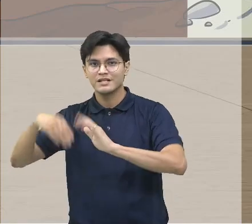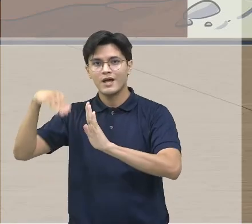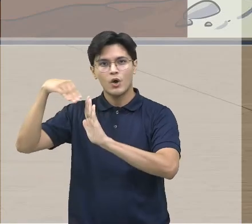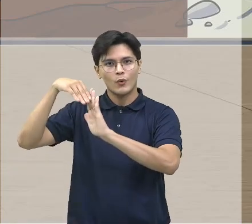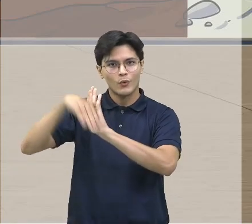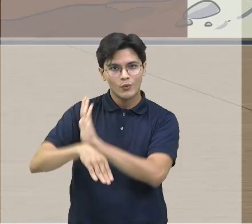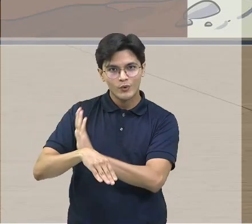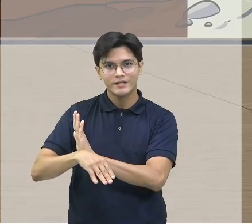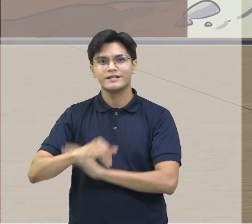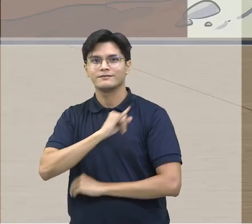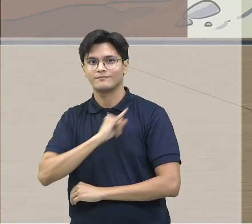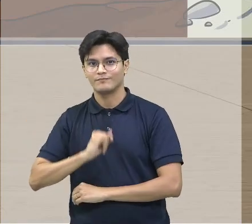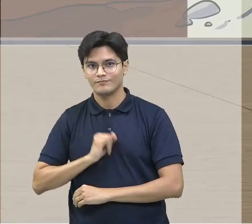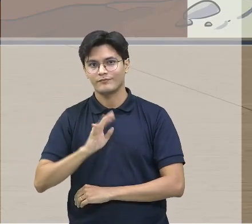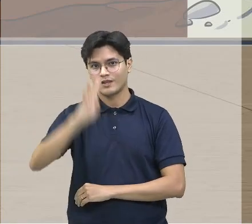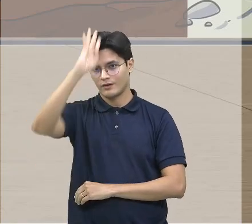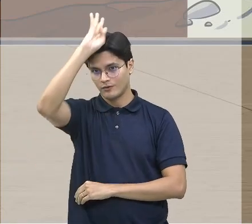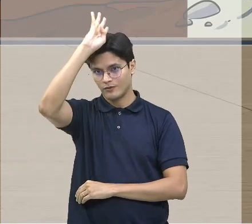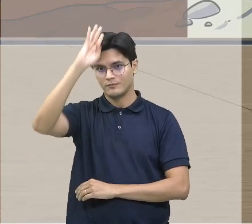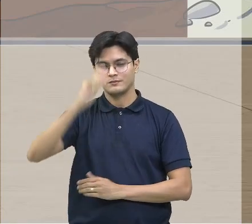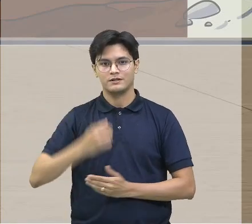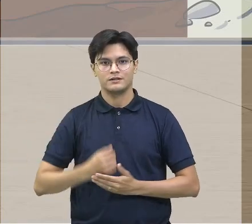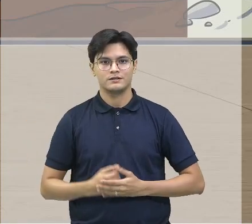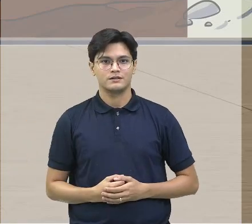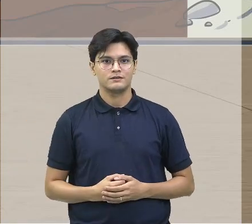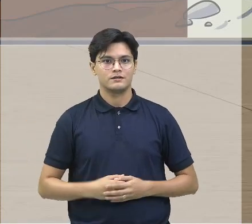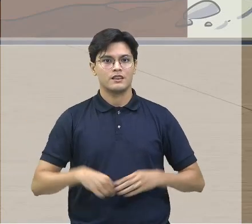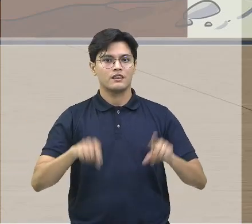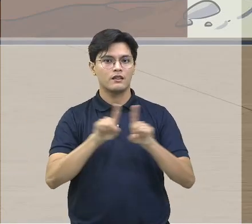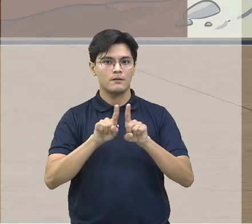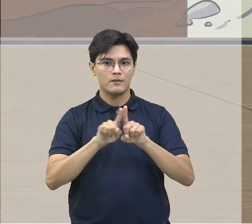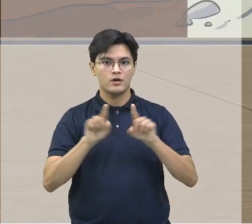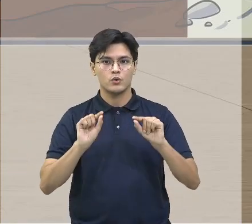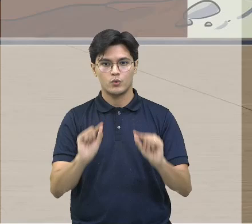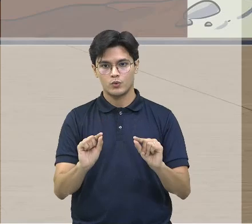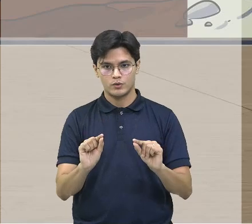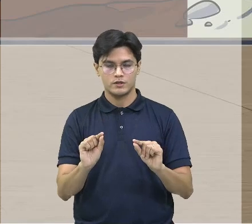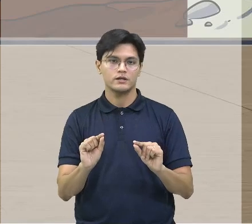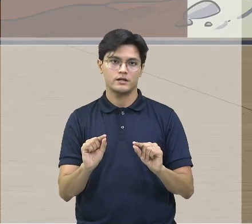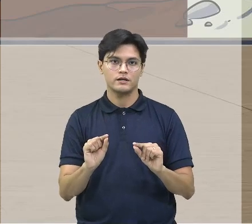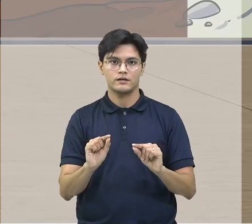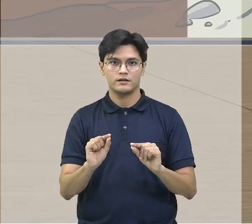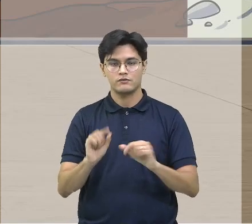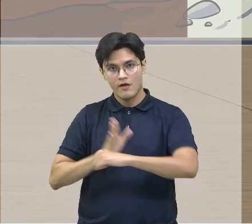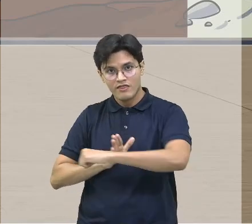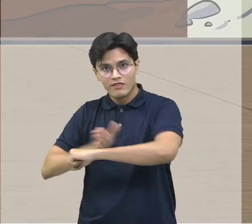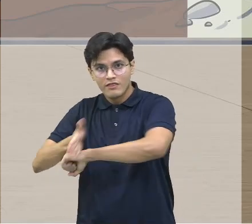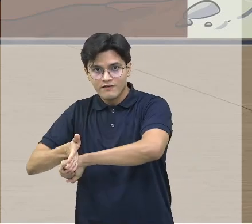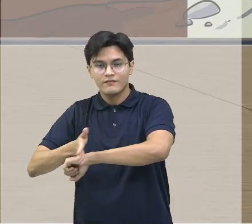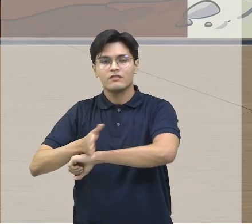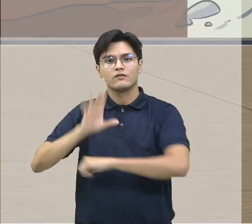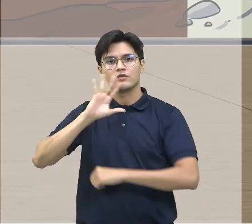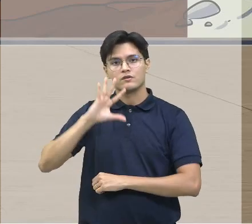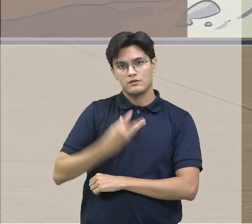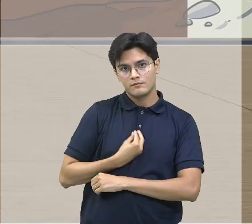disso, também nós temos associadas aí, que nós já comentamos, as invasões bárbaras e instabilidade política e